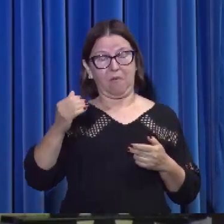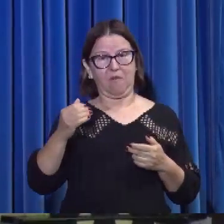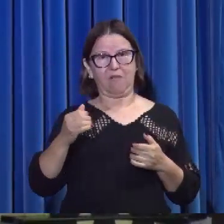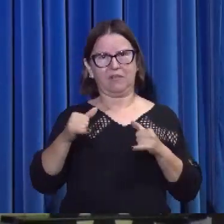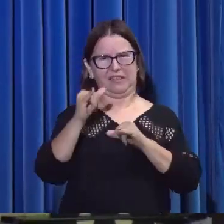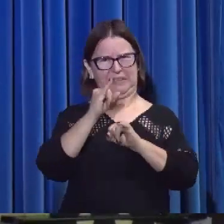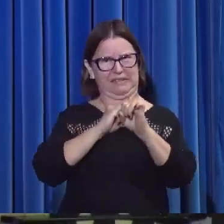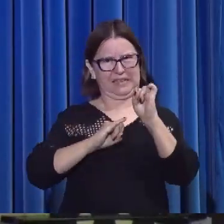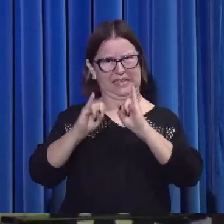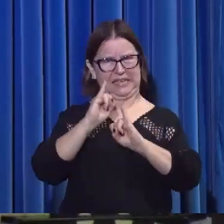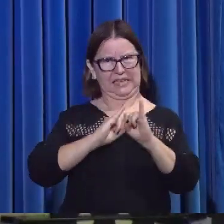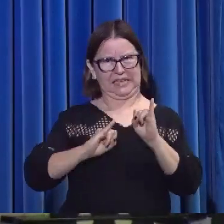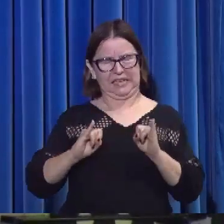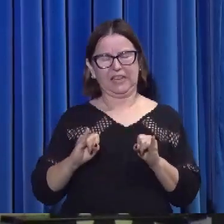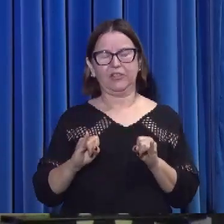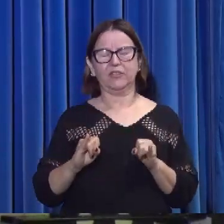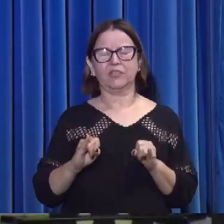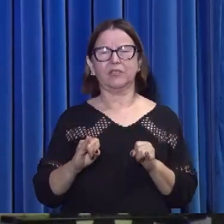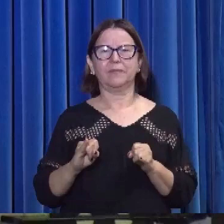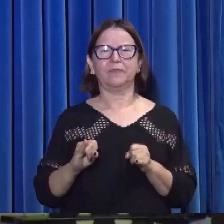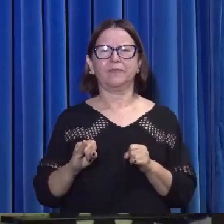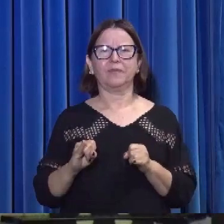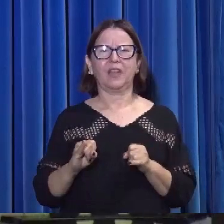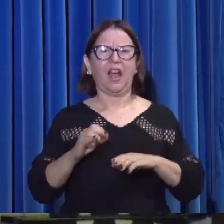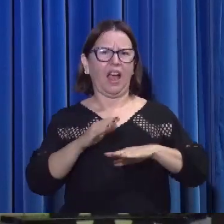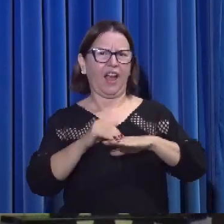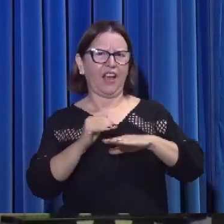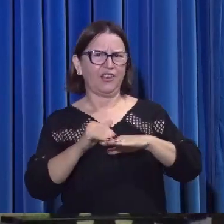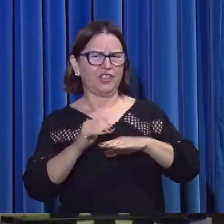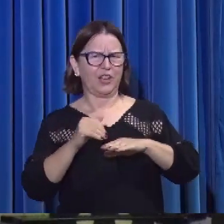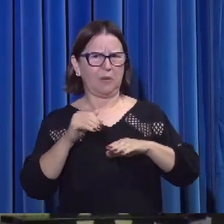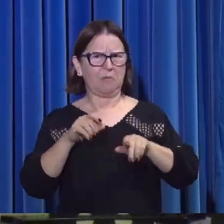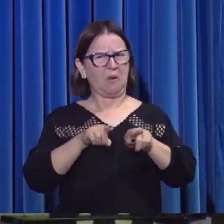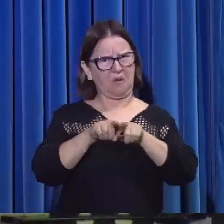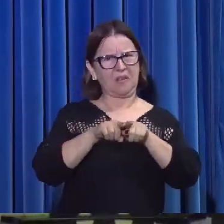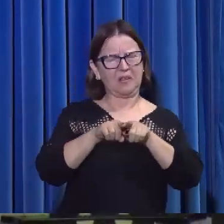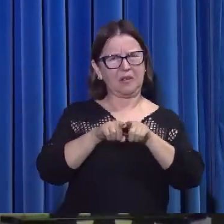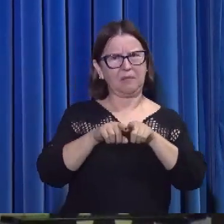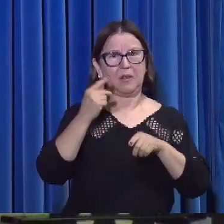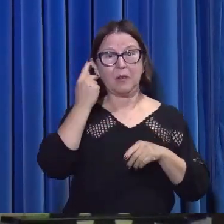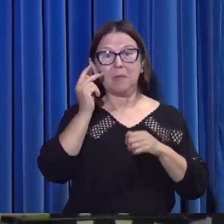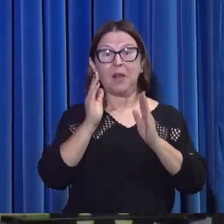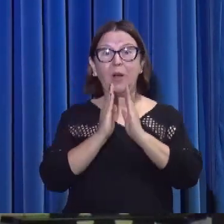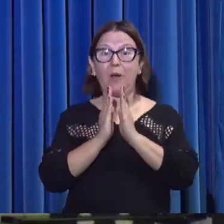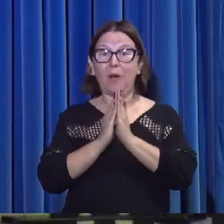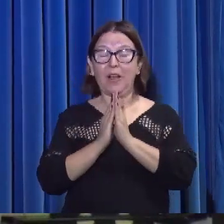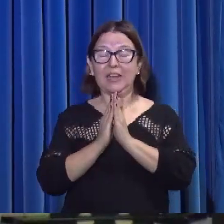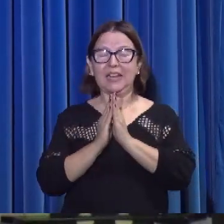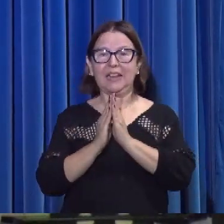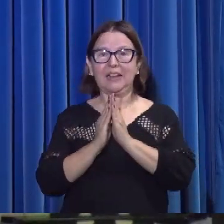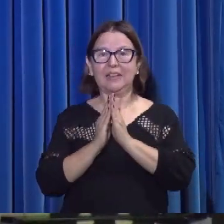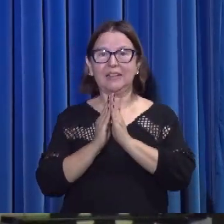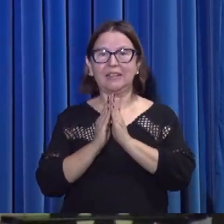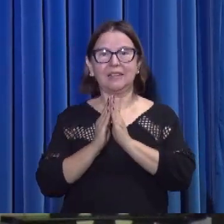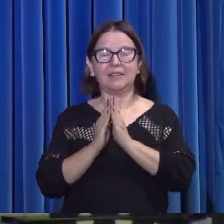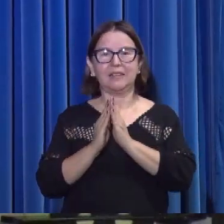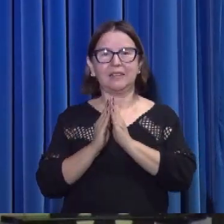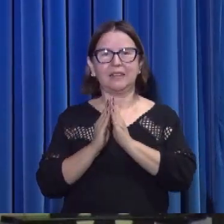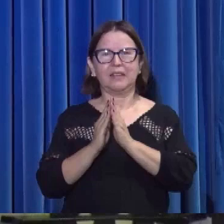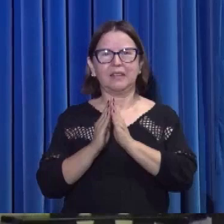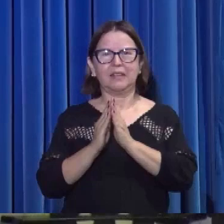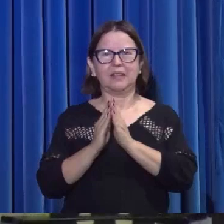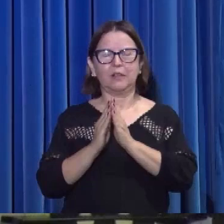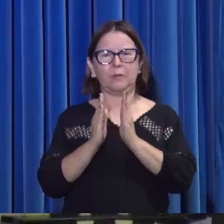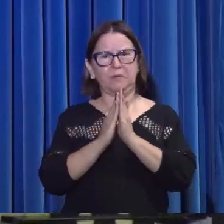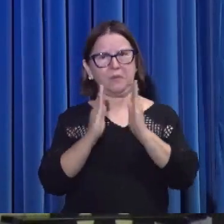Quando ele está convocando a igreja, convocando os irmãos para orarem especificamente entre 12:00